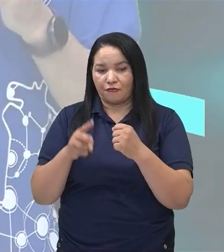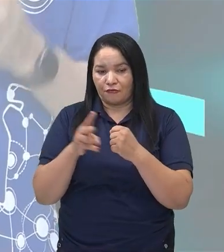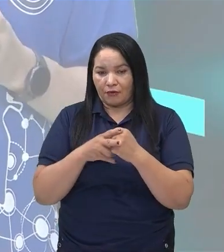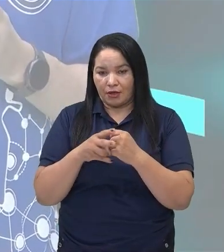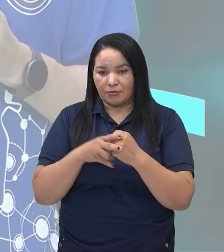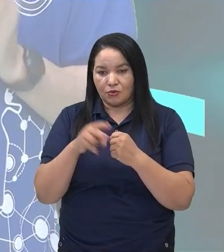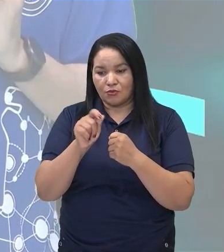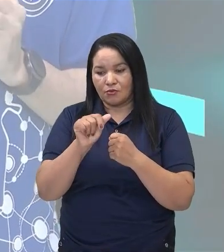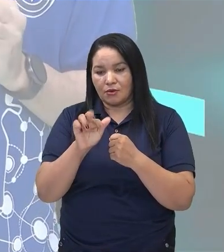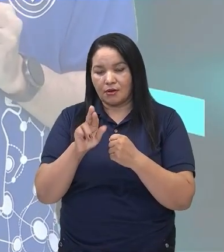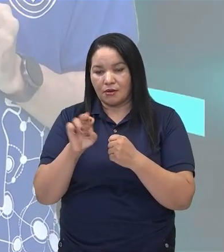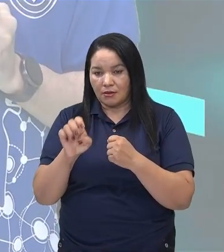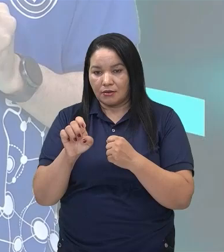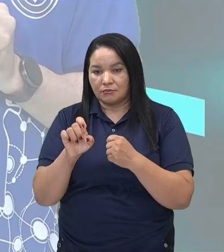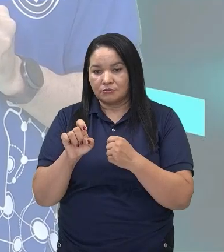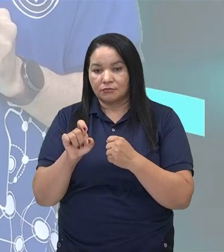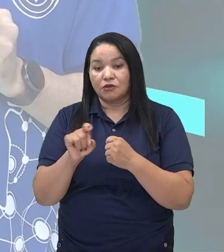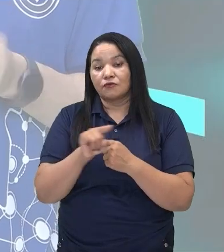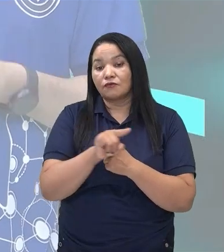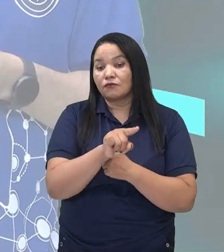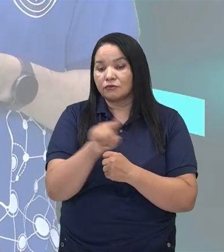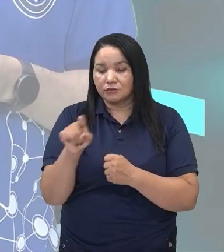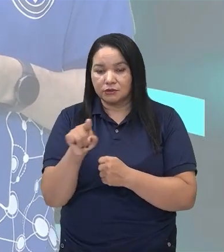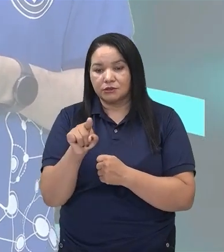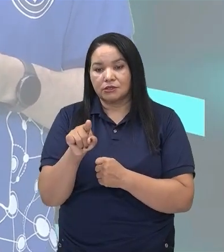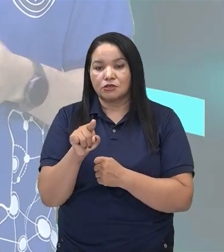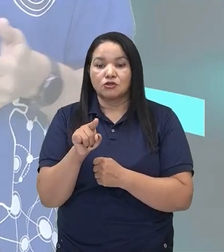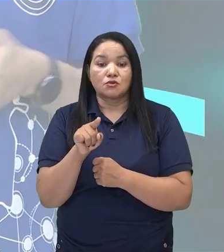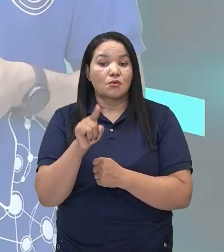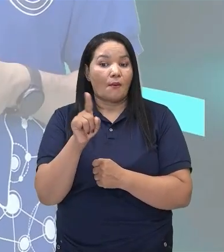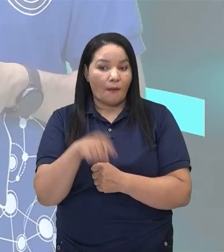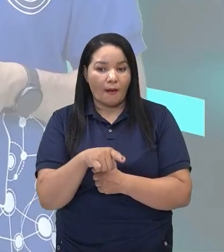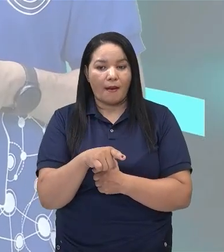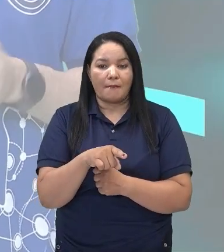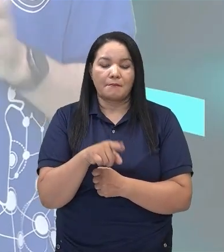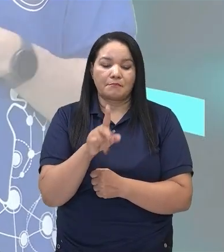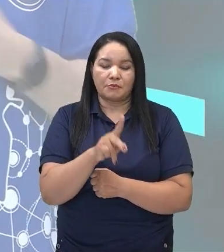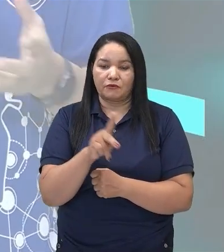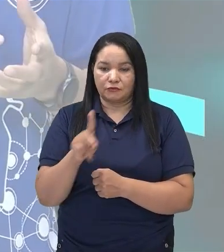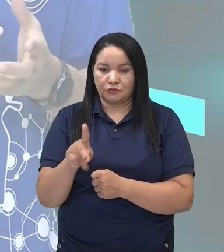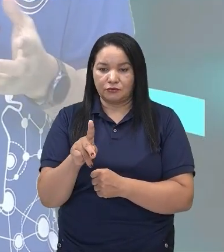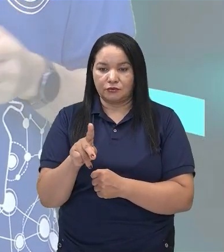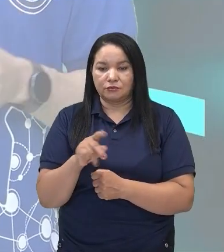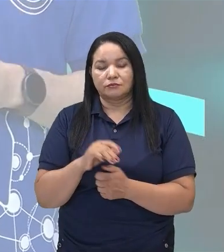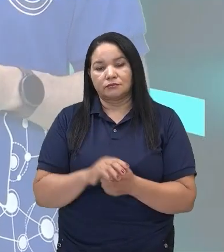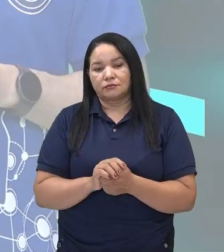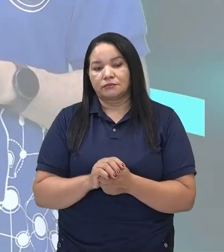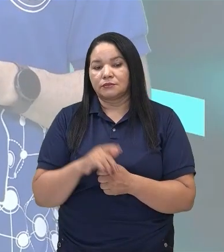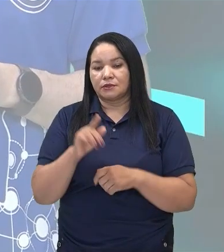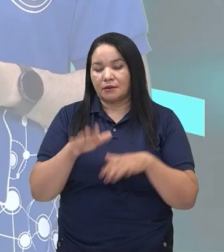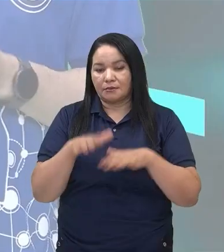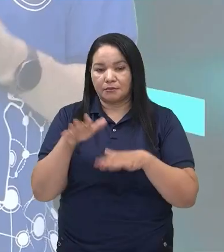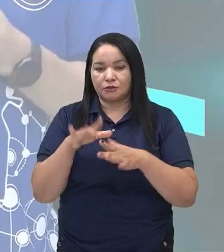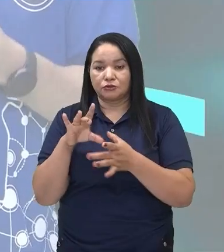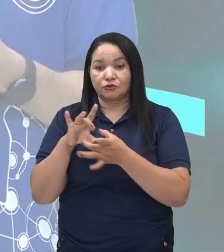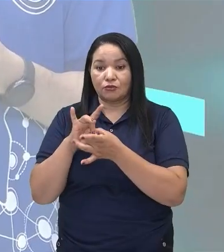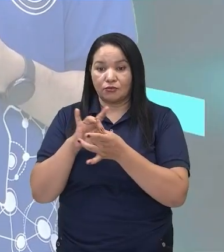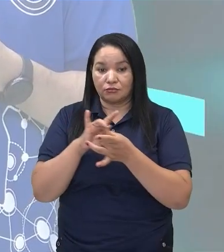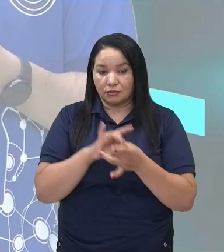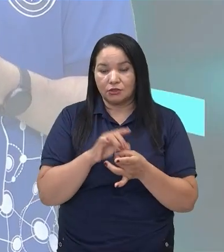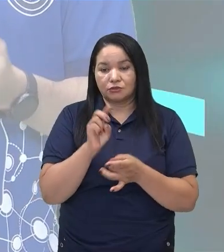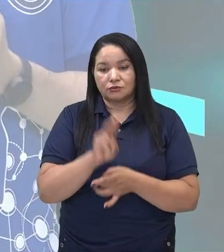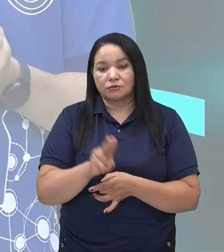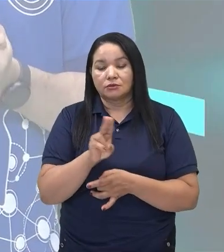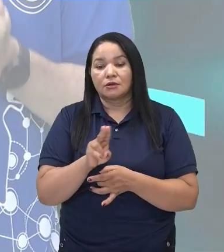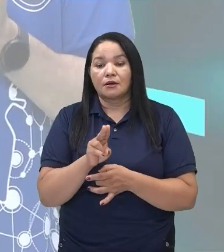que exemplifica bem. O verbo to be significa ser ou estar. E é o contexto que vai indicar qual das traduções eu devo utilizar. Nesse caso aqui, cabe